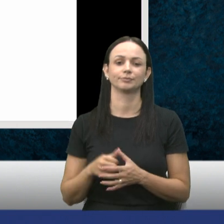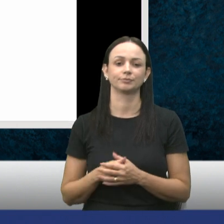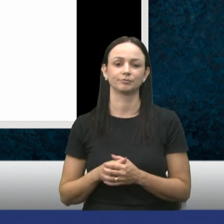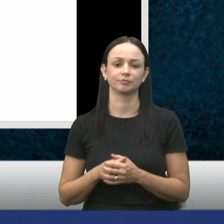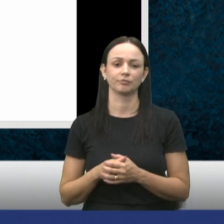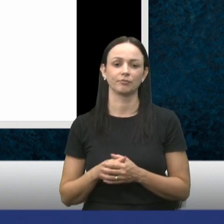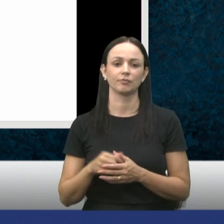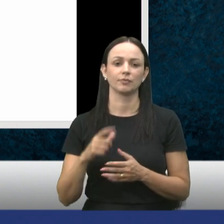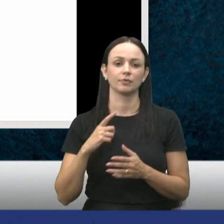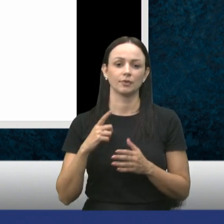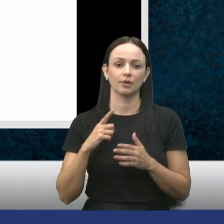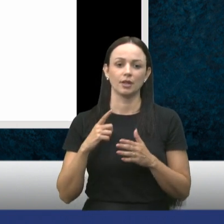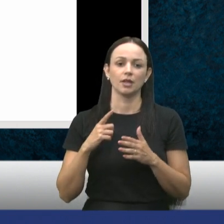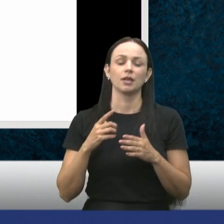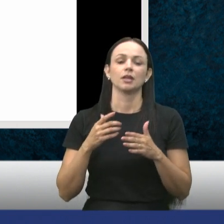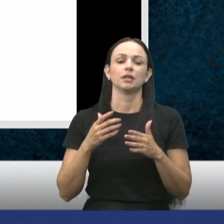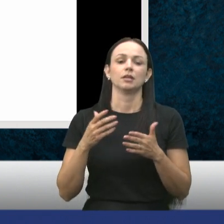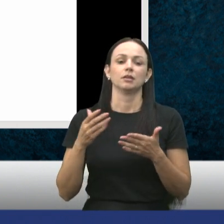Foi empenhado